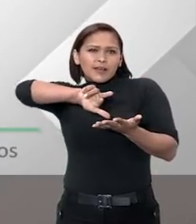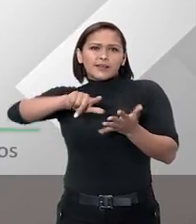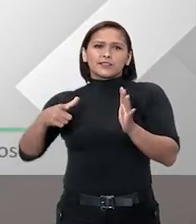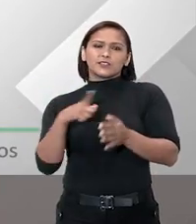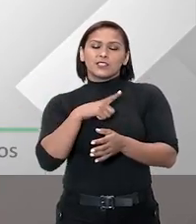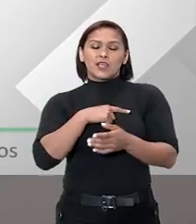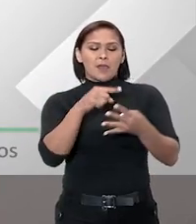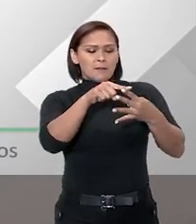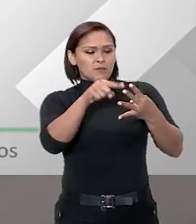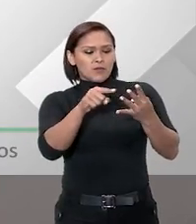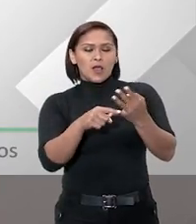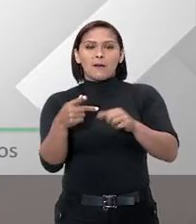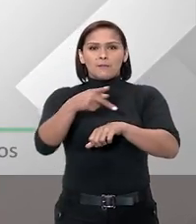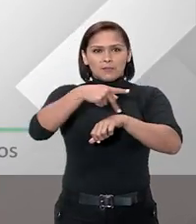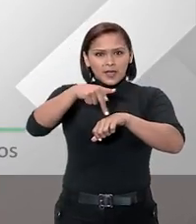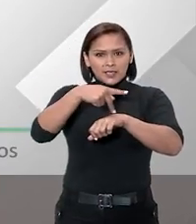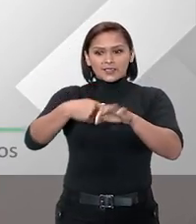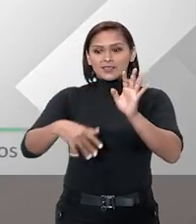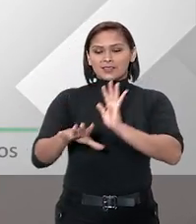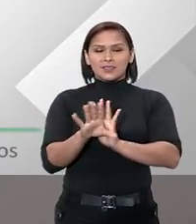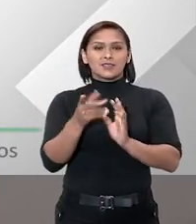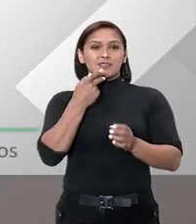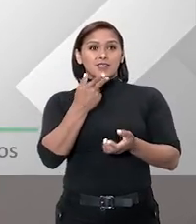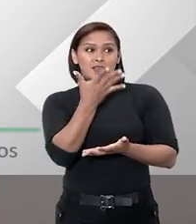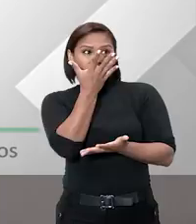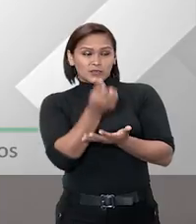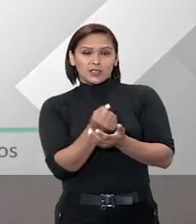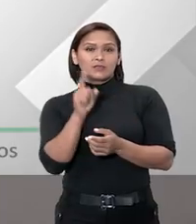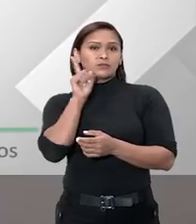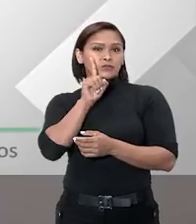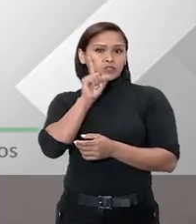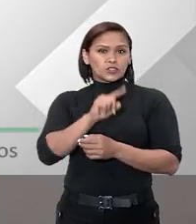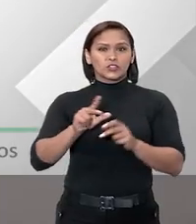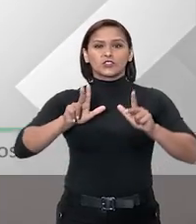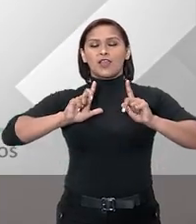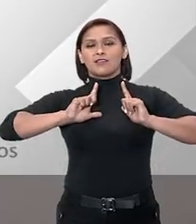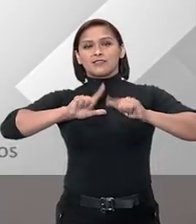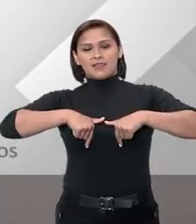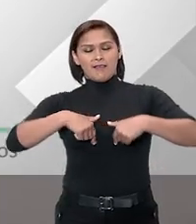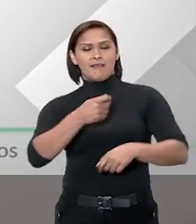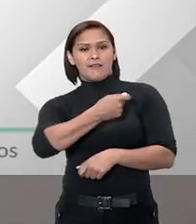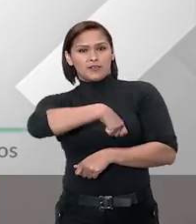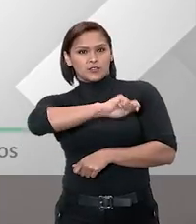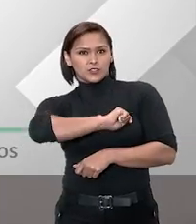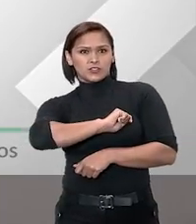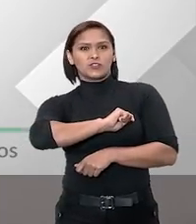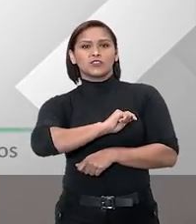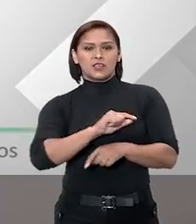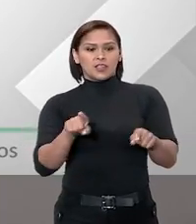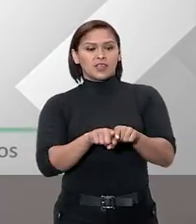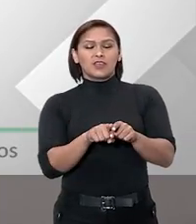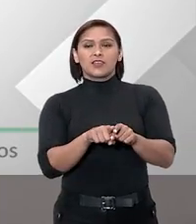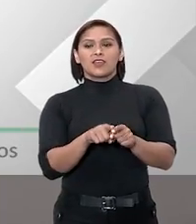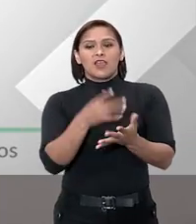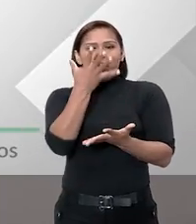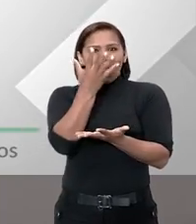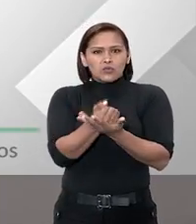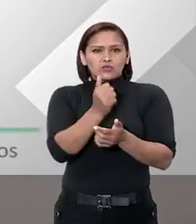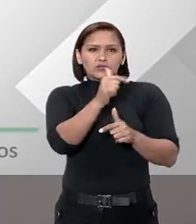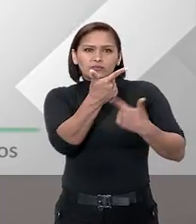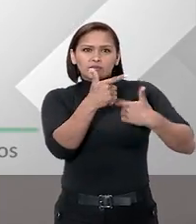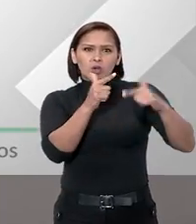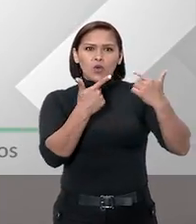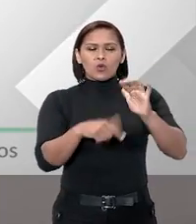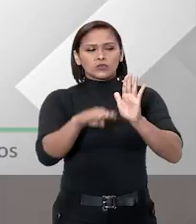nós podemos citar alguns países que adotam, como Estados Unidos, Israel, Argentina, que adotam outros tipos